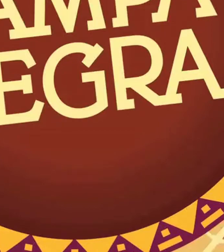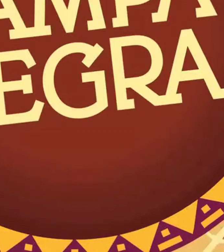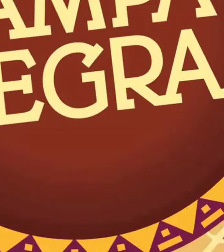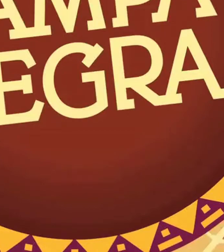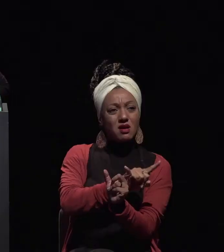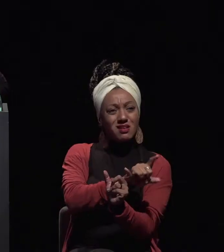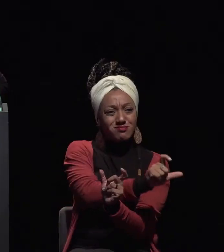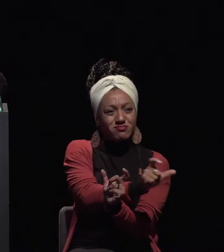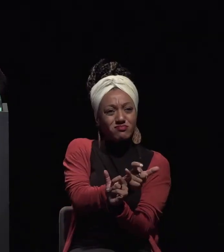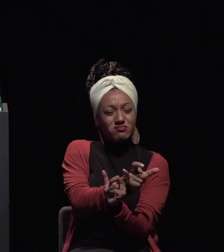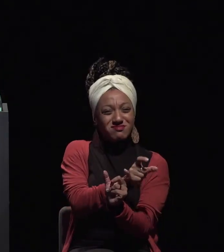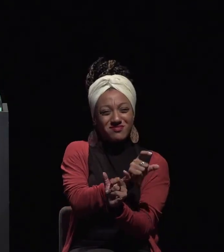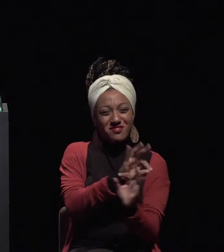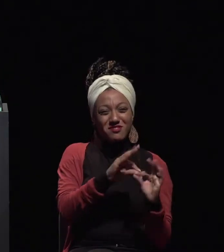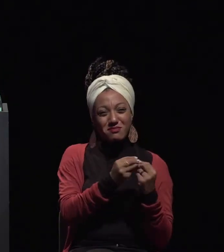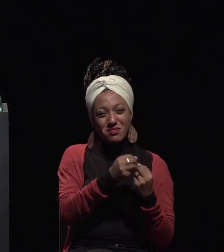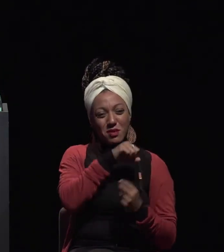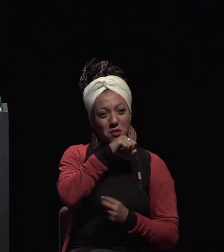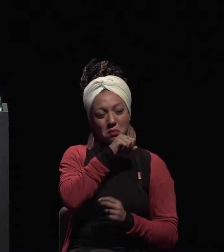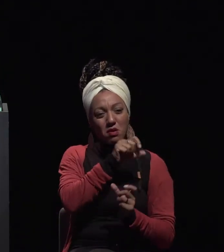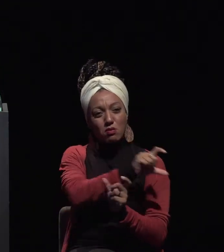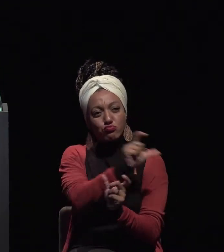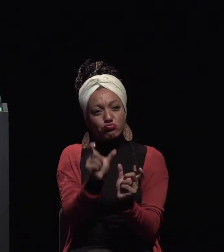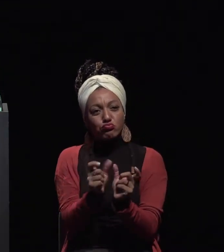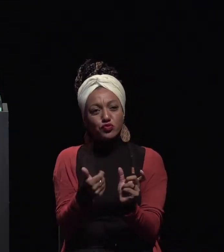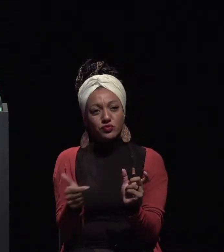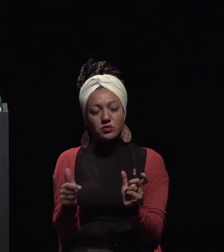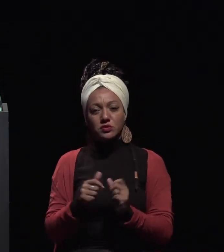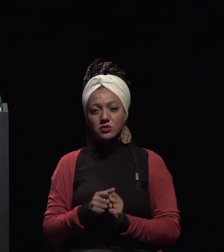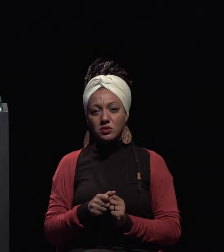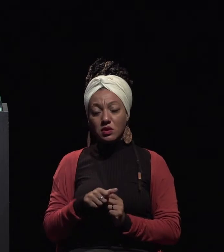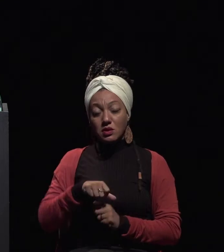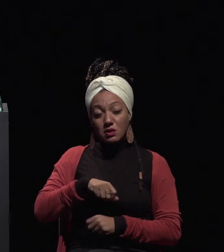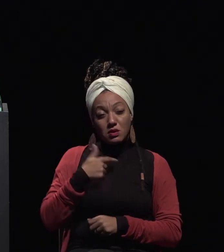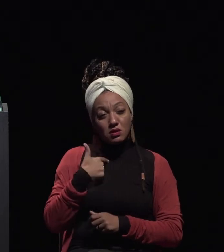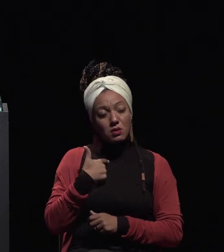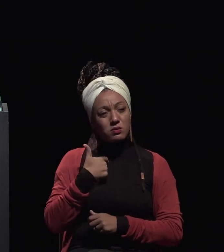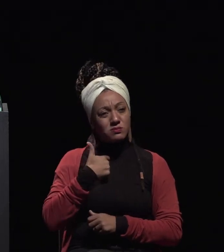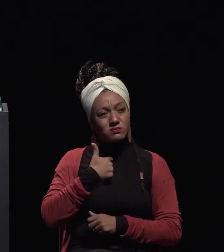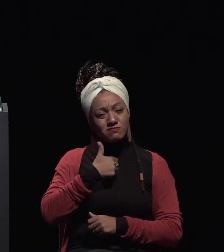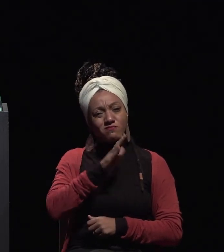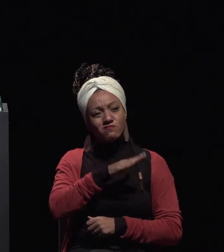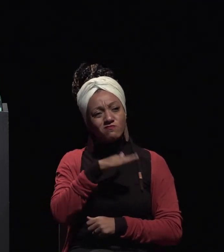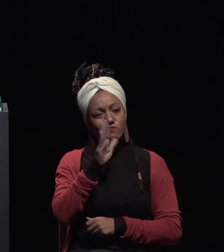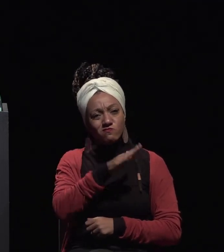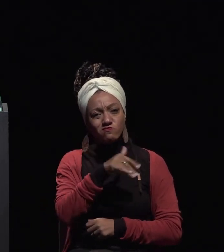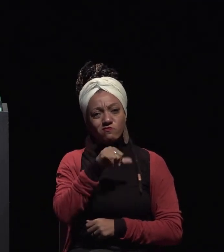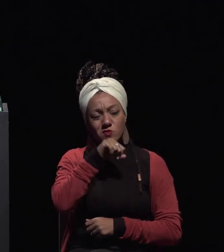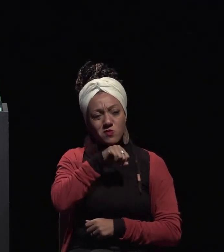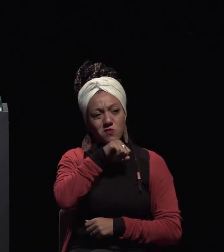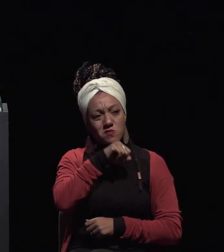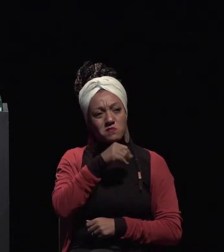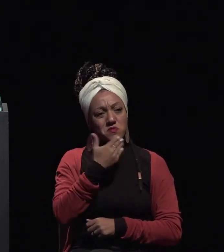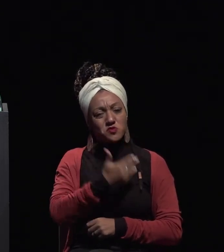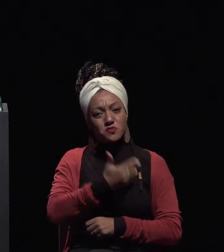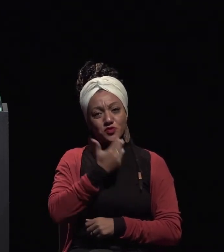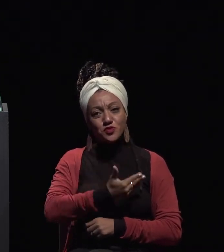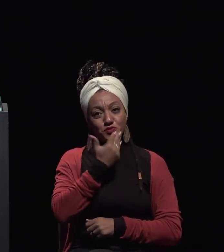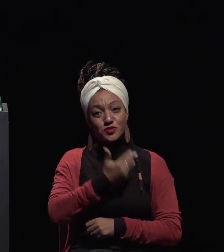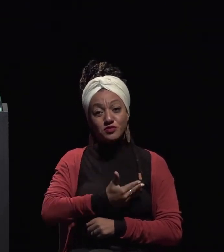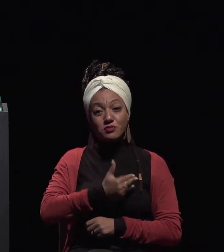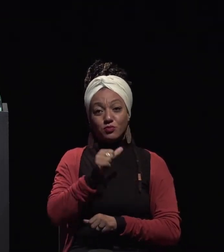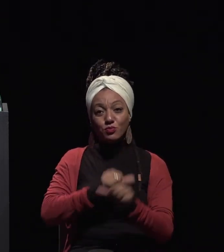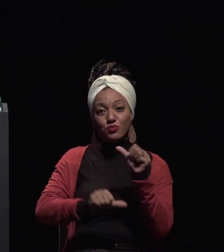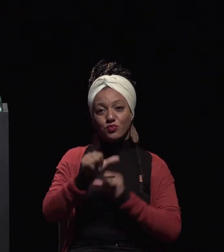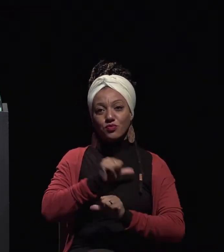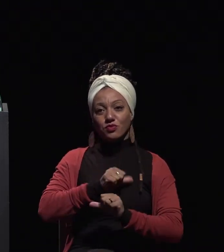Santos. E aí, a minha mãe chegou aí em cartório, de tanto que eu enchia os pacová, assim, para que o meu nome fosse mudado